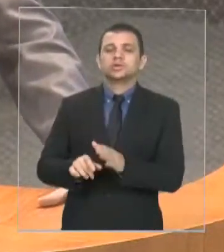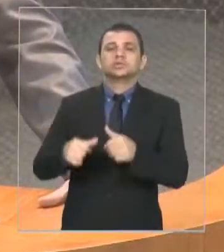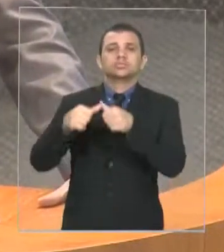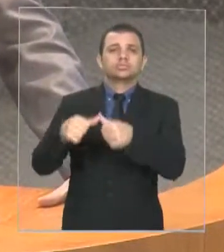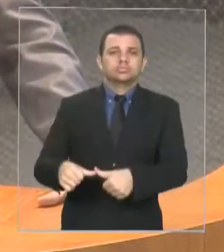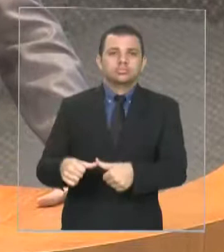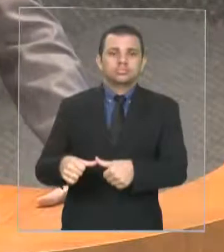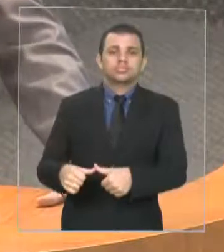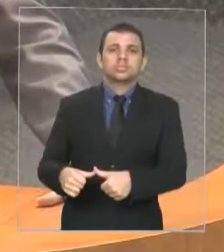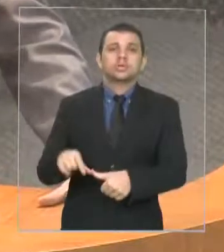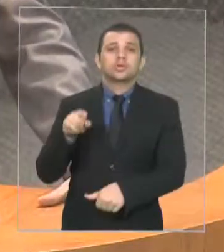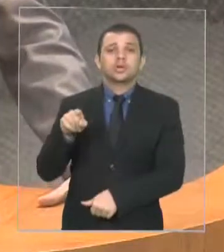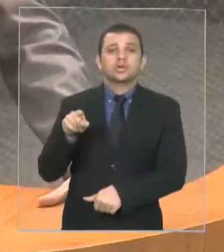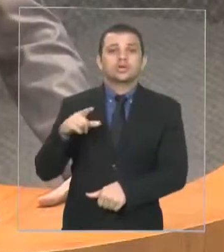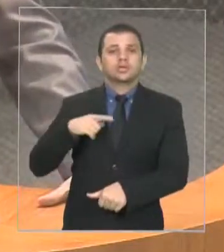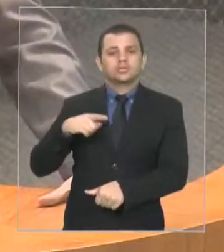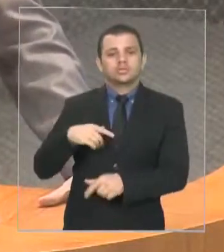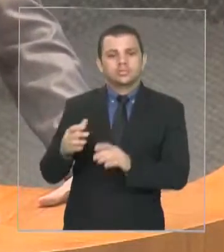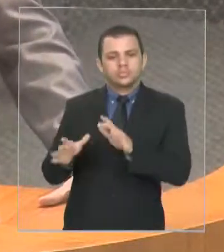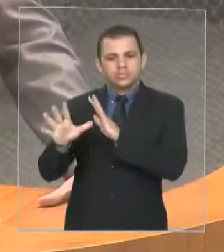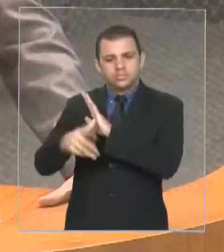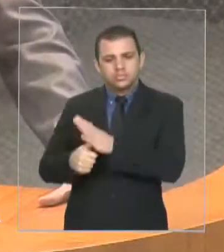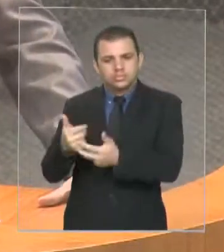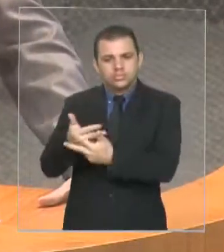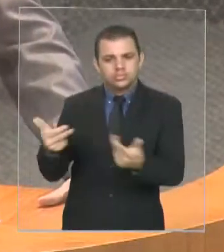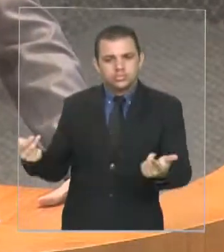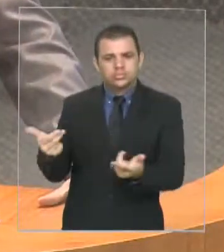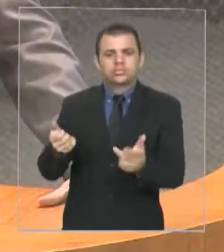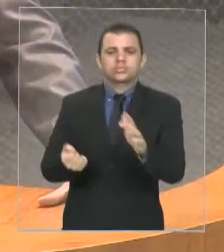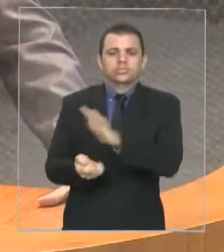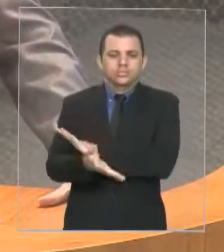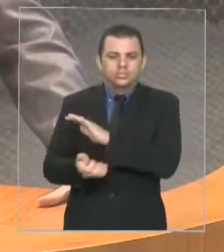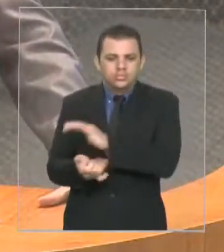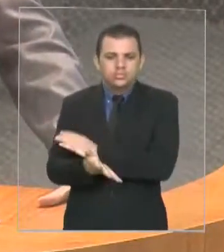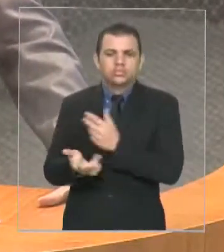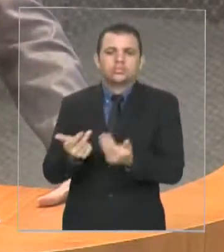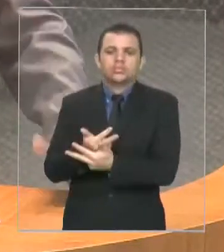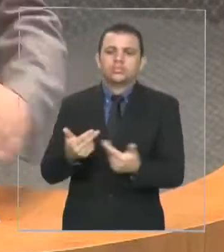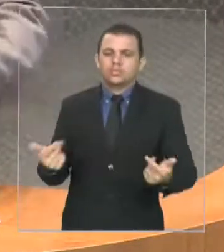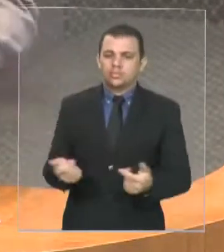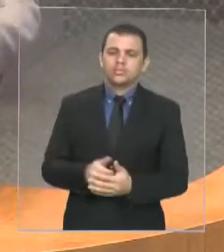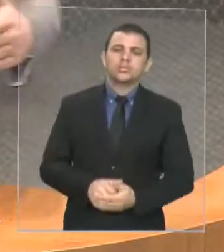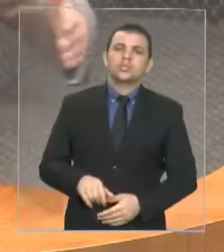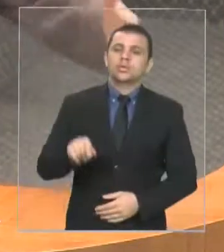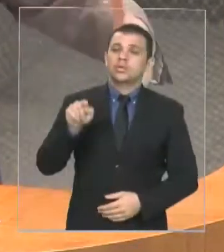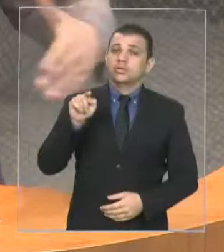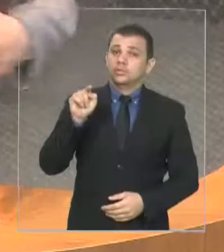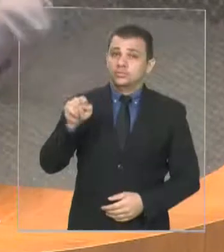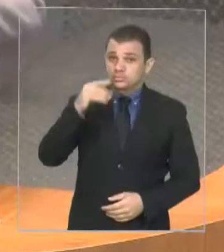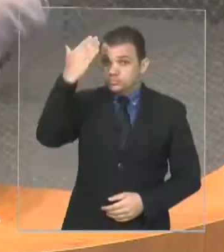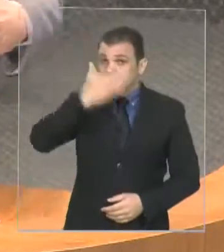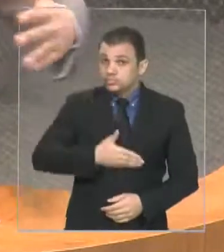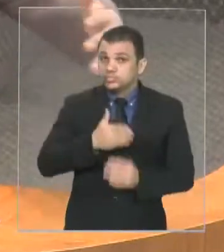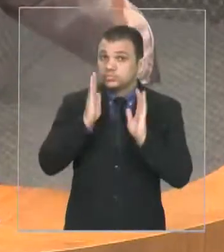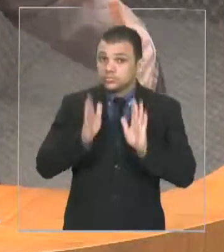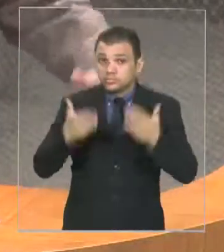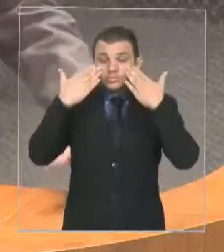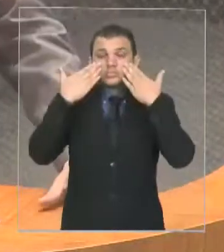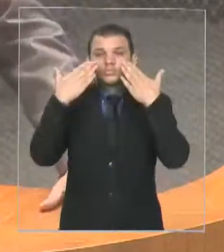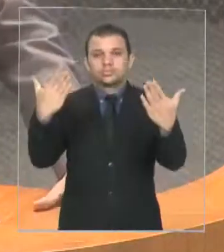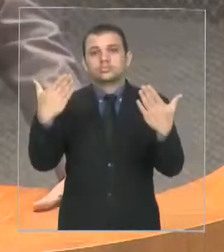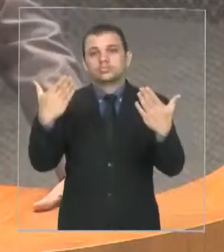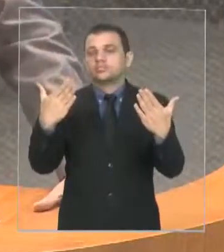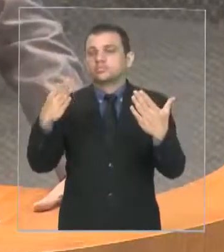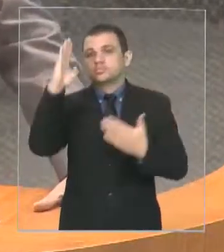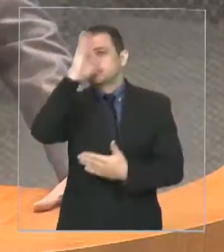mergulhado em corrupção, em ladruagens, já comprovadamente, escancaradamente